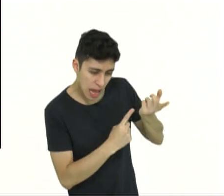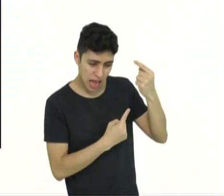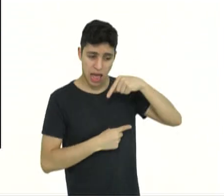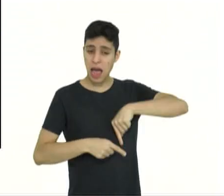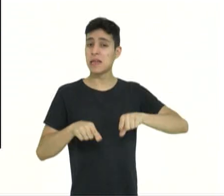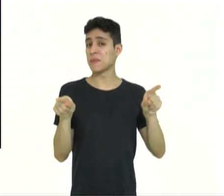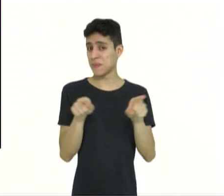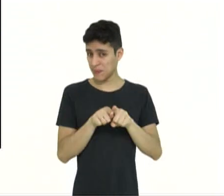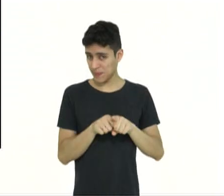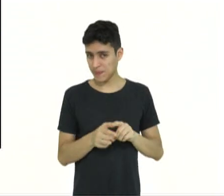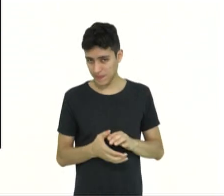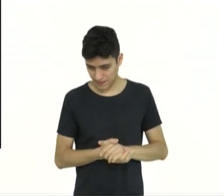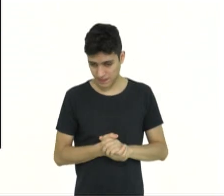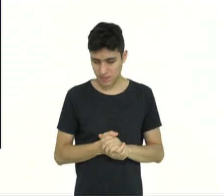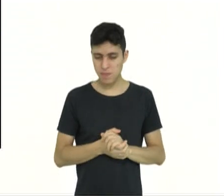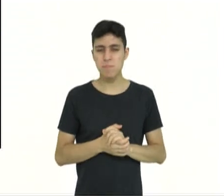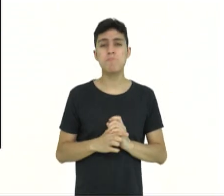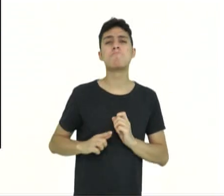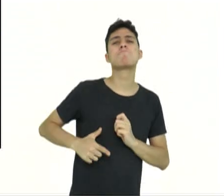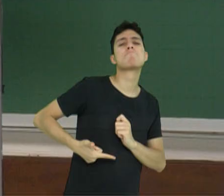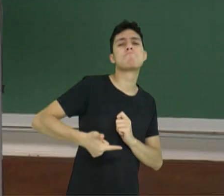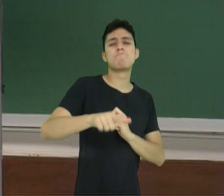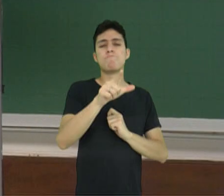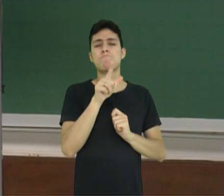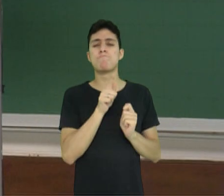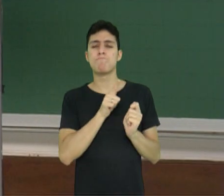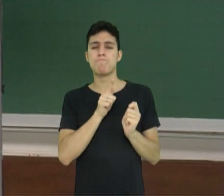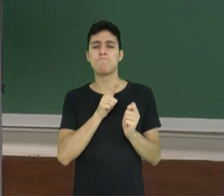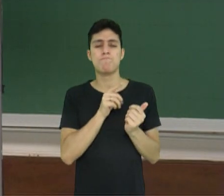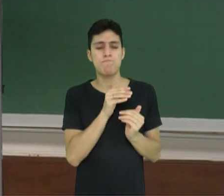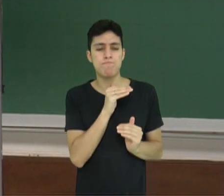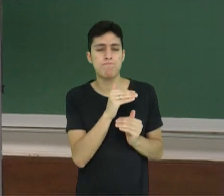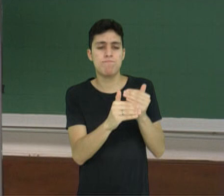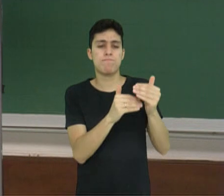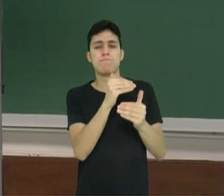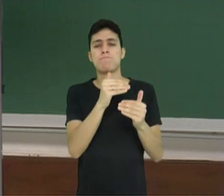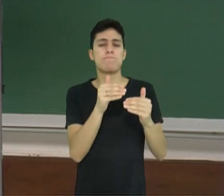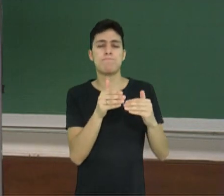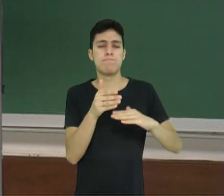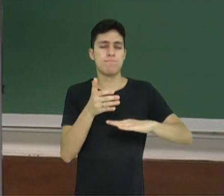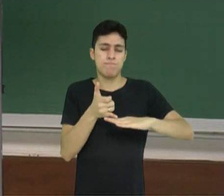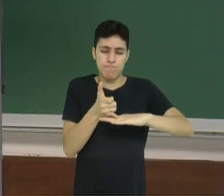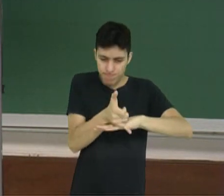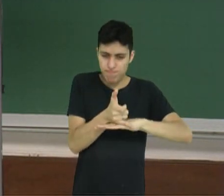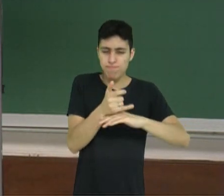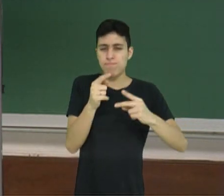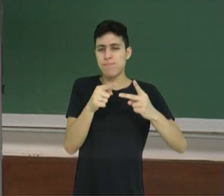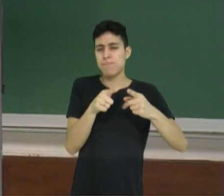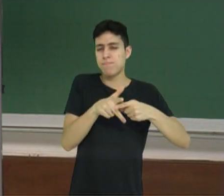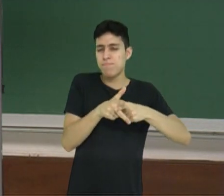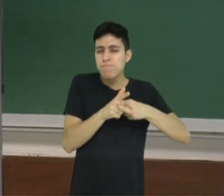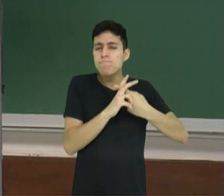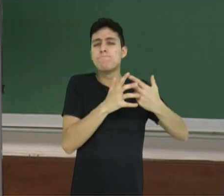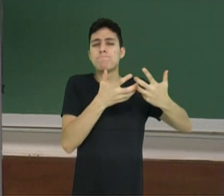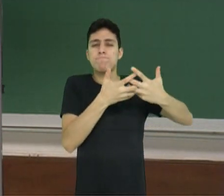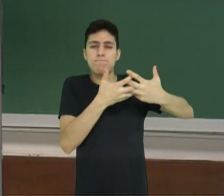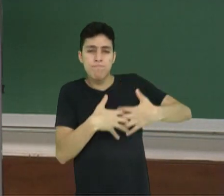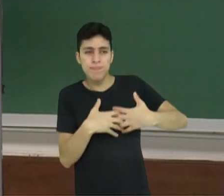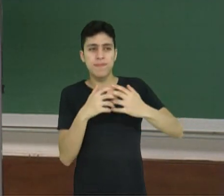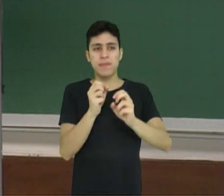Outros tipos de indústrias foram se desenvolvendo, metalúrgica, siderúrgica, elétrica, mecânica. Isso lá no